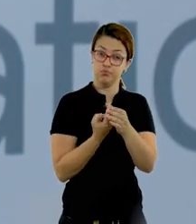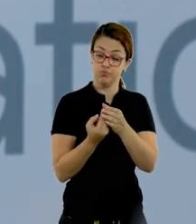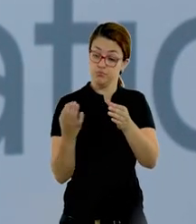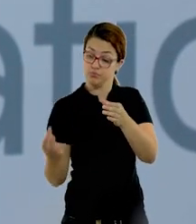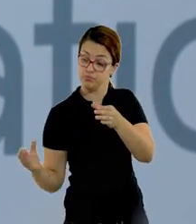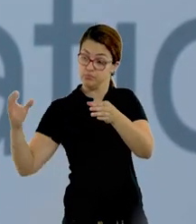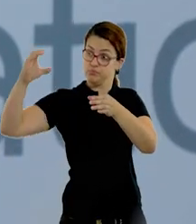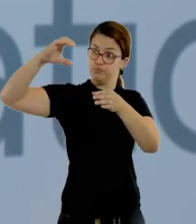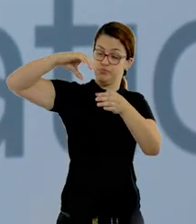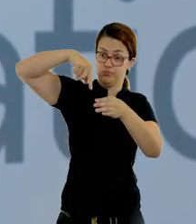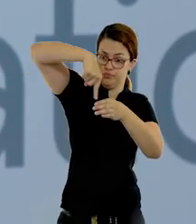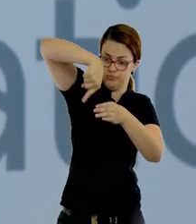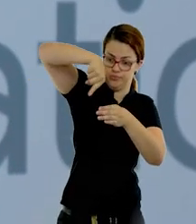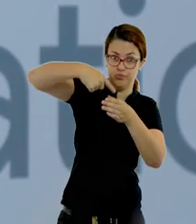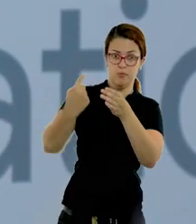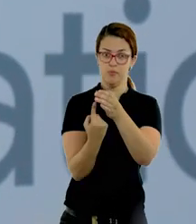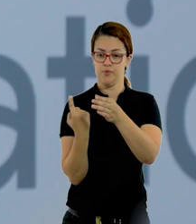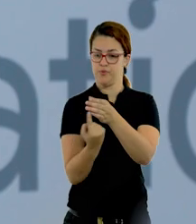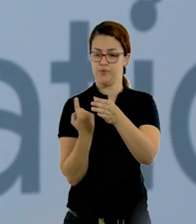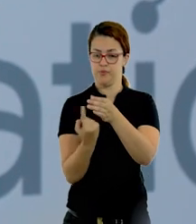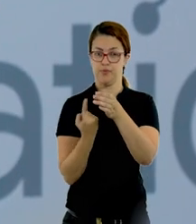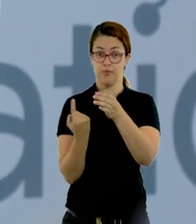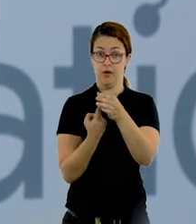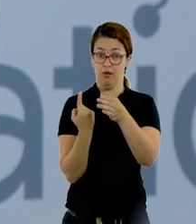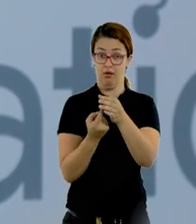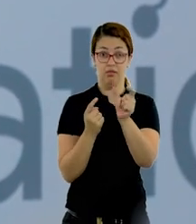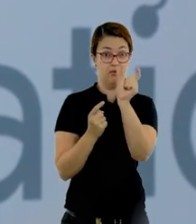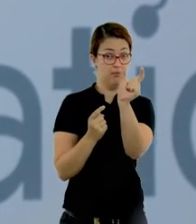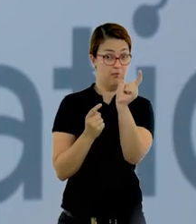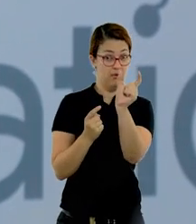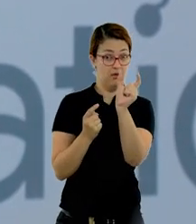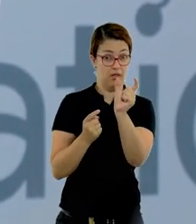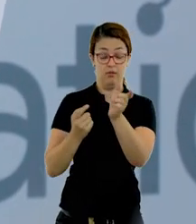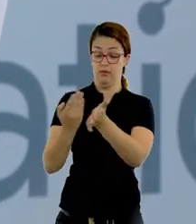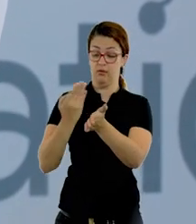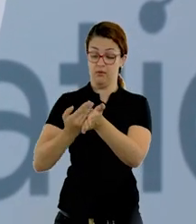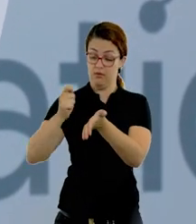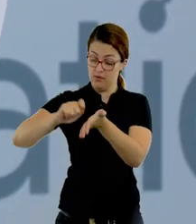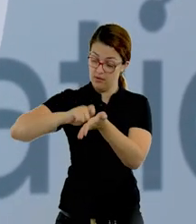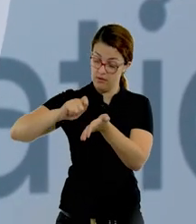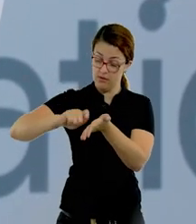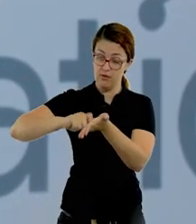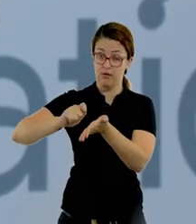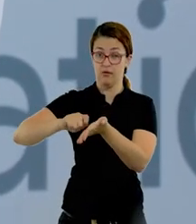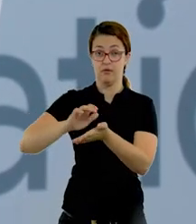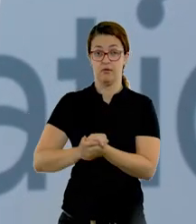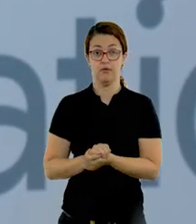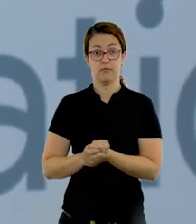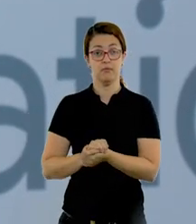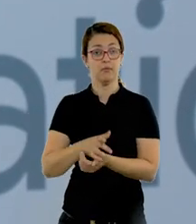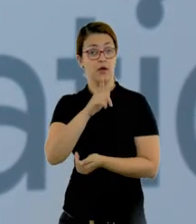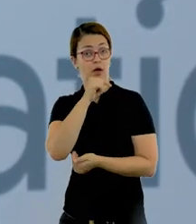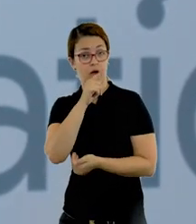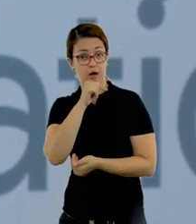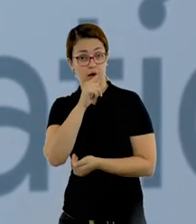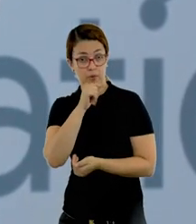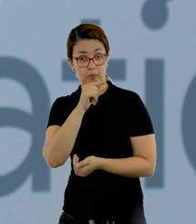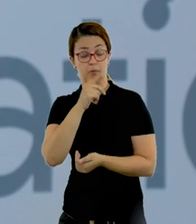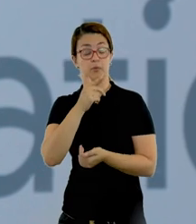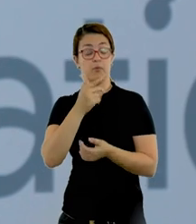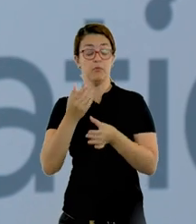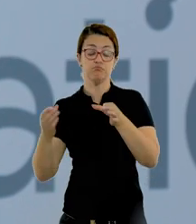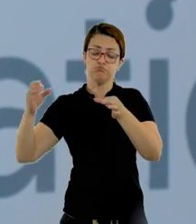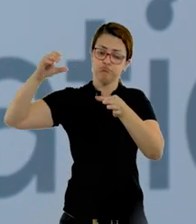desenho. Então, essa palavra você vai escrever no caderno. Coloque água e